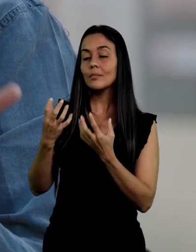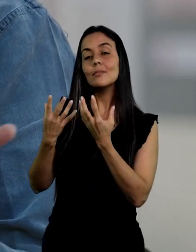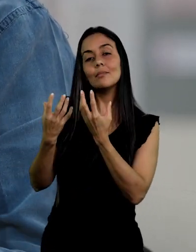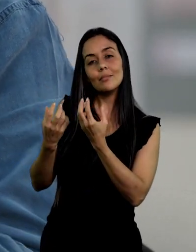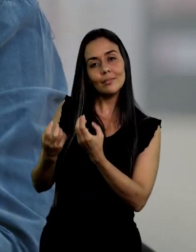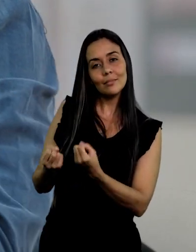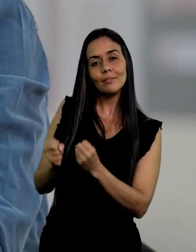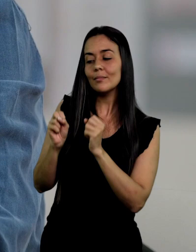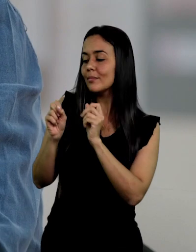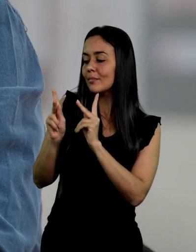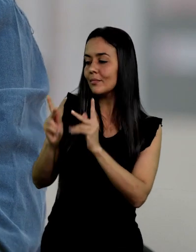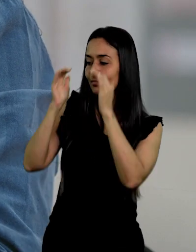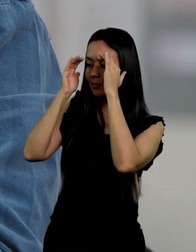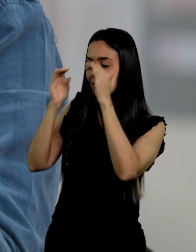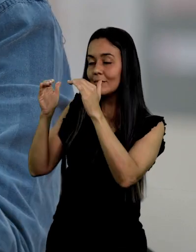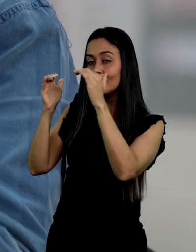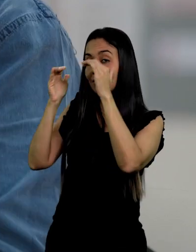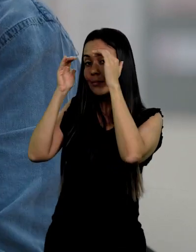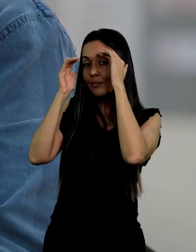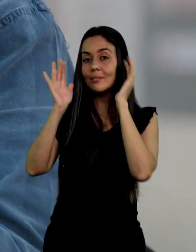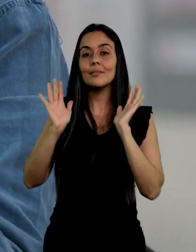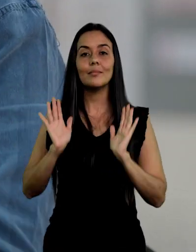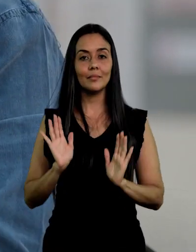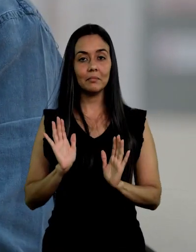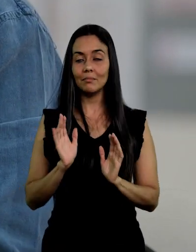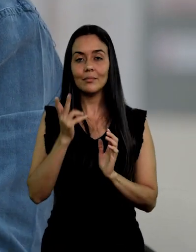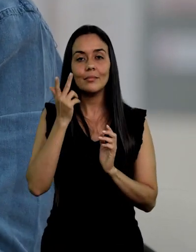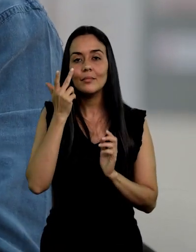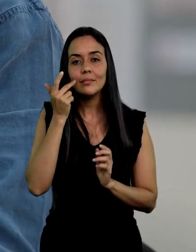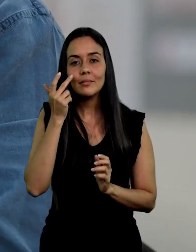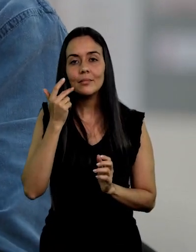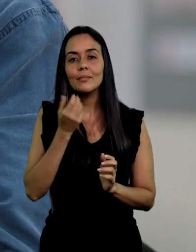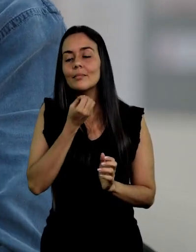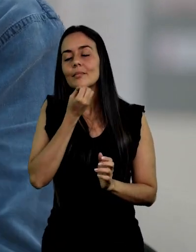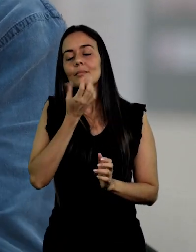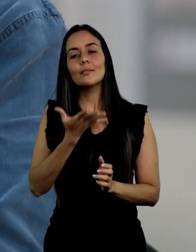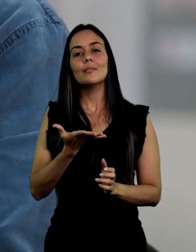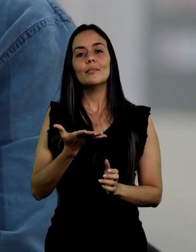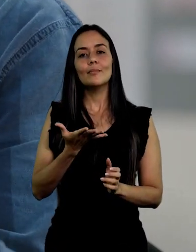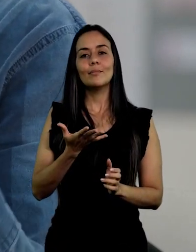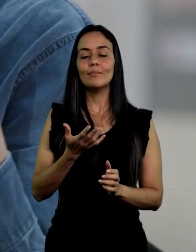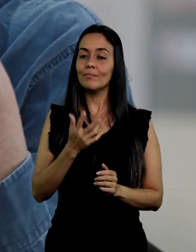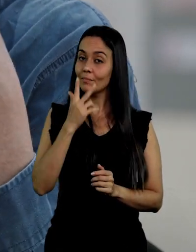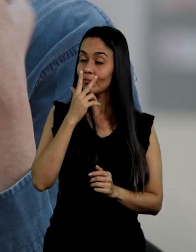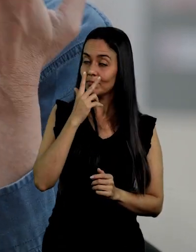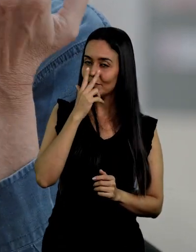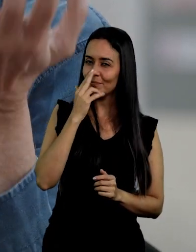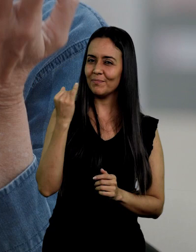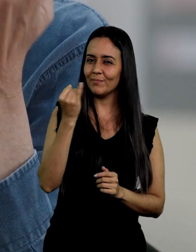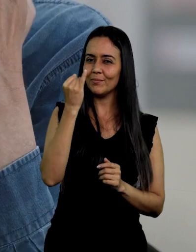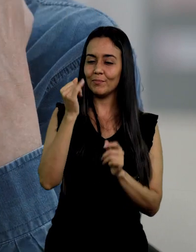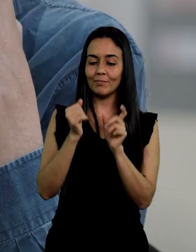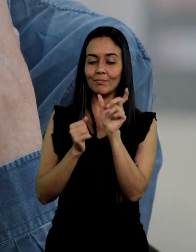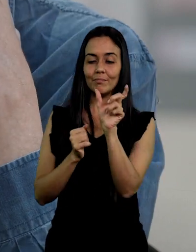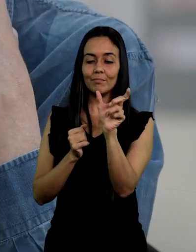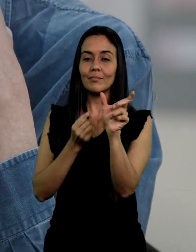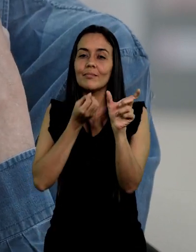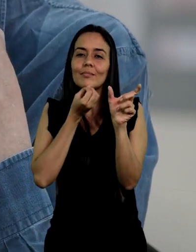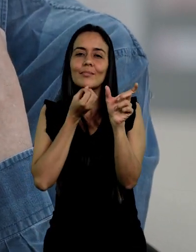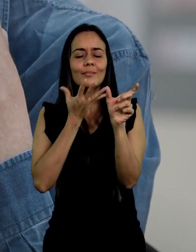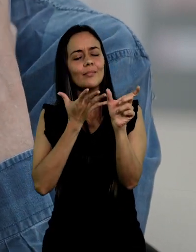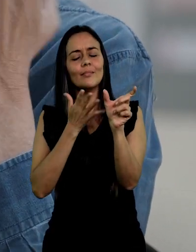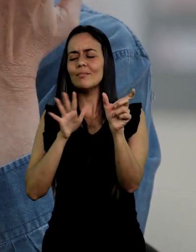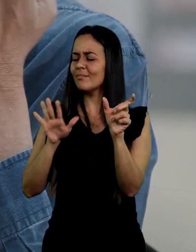pensar no capial, tudo isso que nós estamos falando, é o que eu acabei de falar, eu quero falar de novo, porque eu acho que é importante esse recorte fora da classe, que é o bom também,